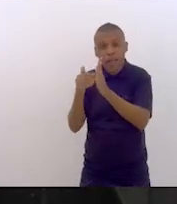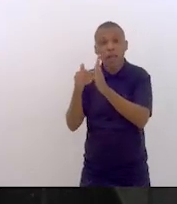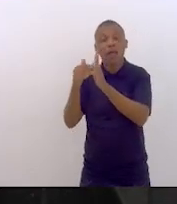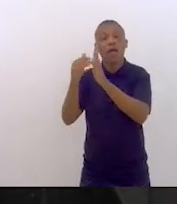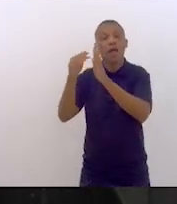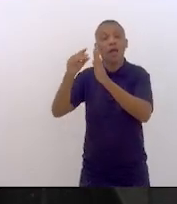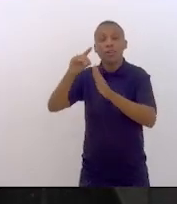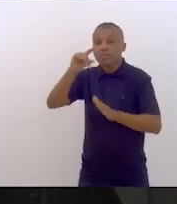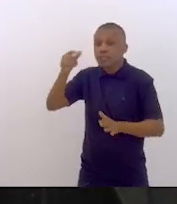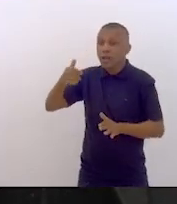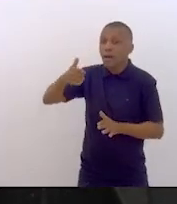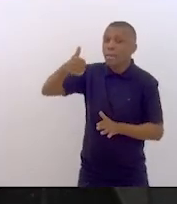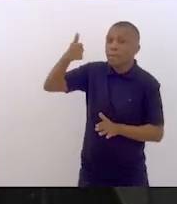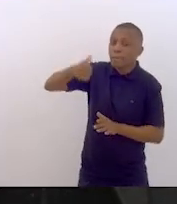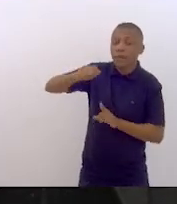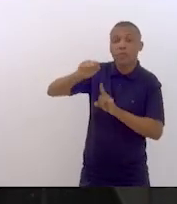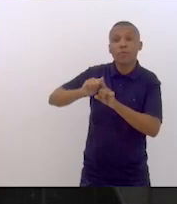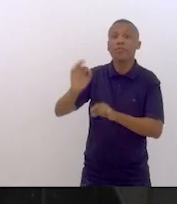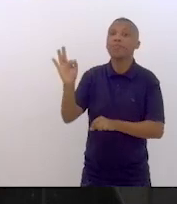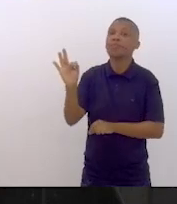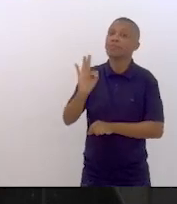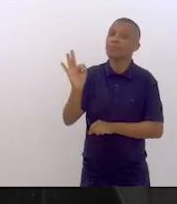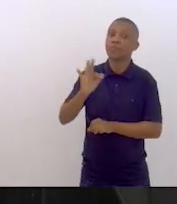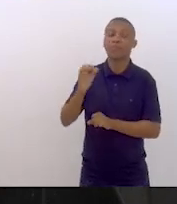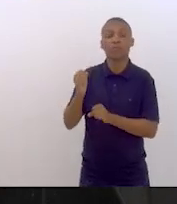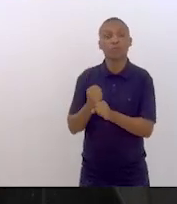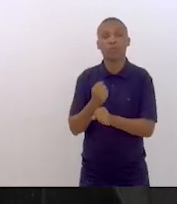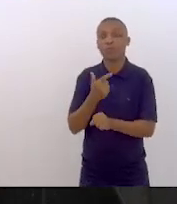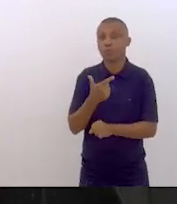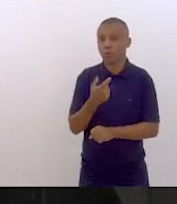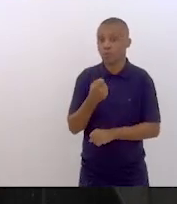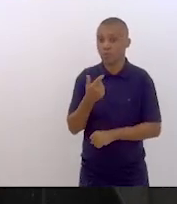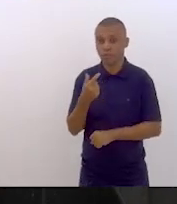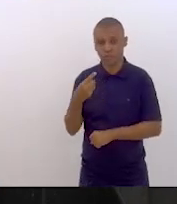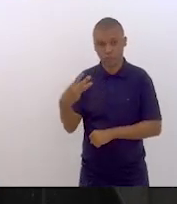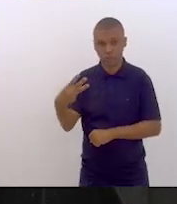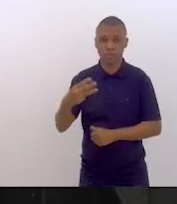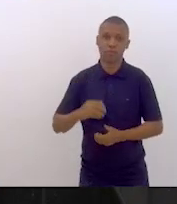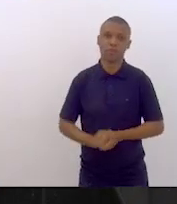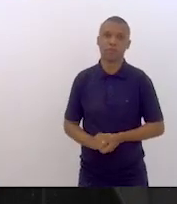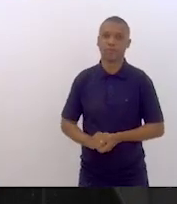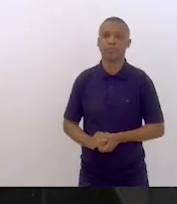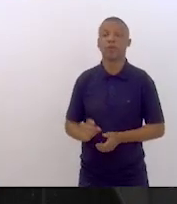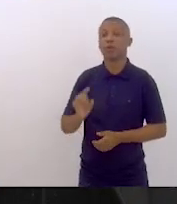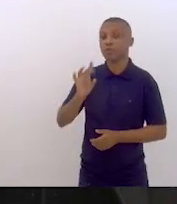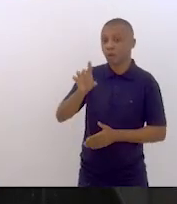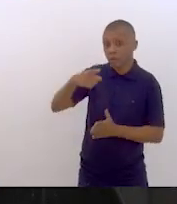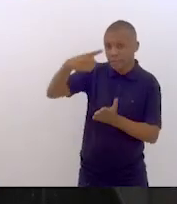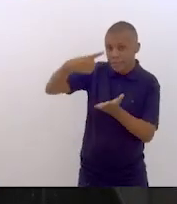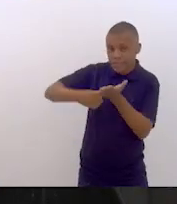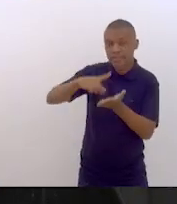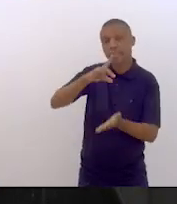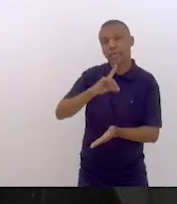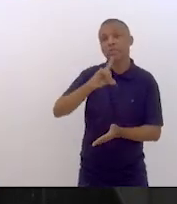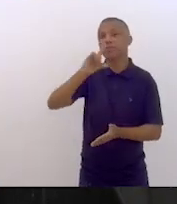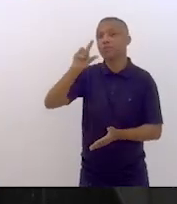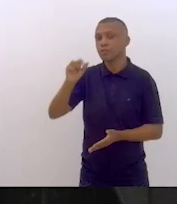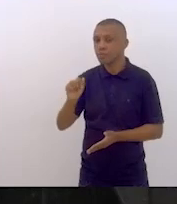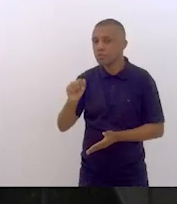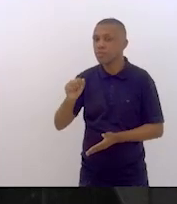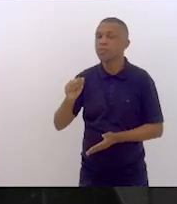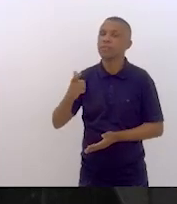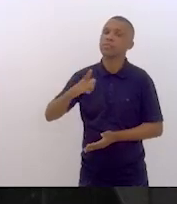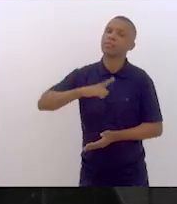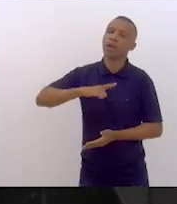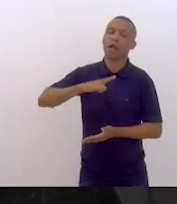primeiro de fevereiro de 2023 somente nesta data é que